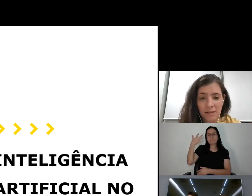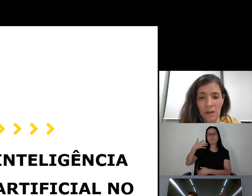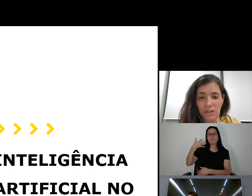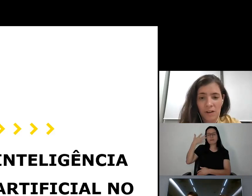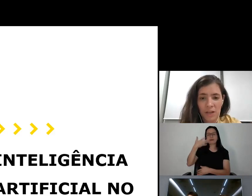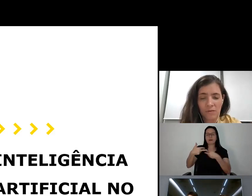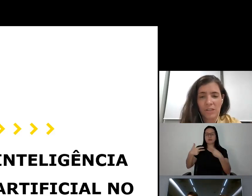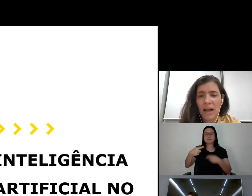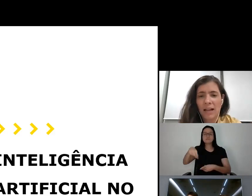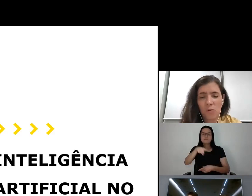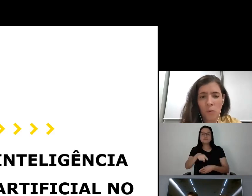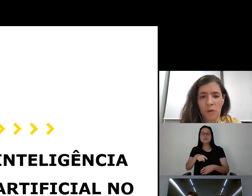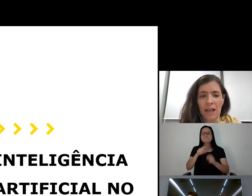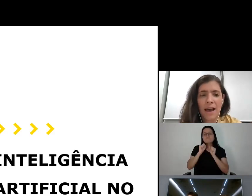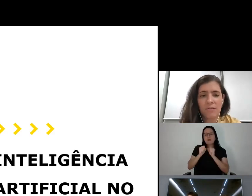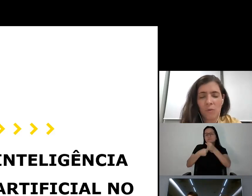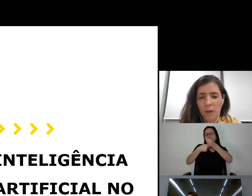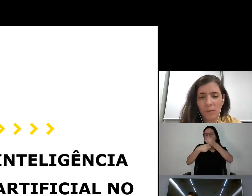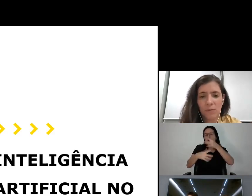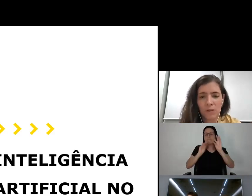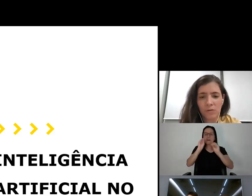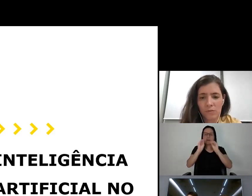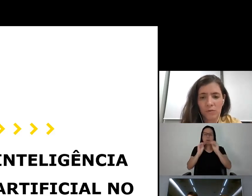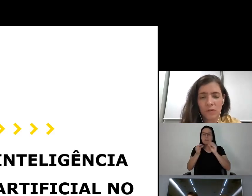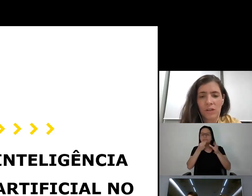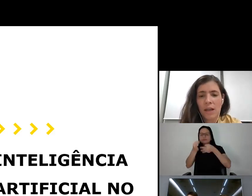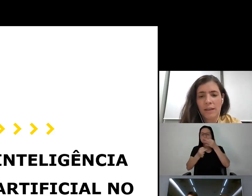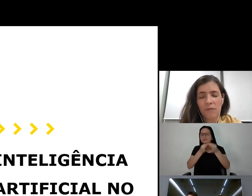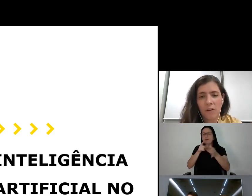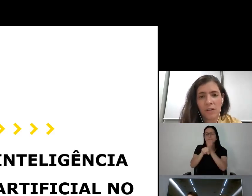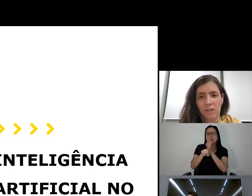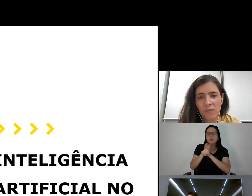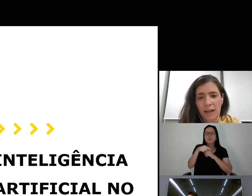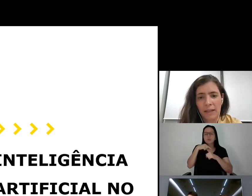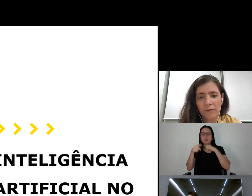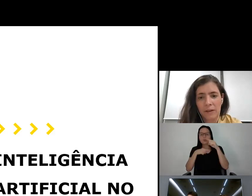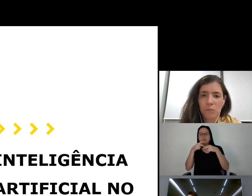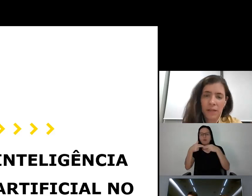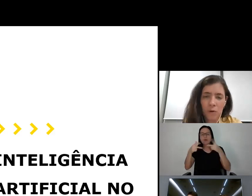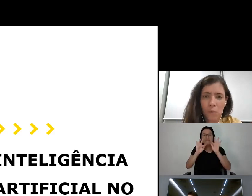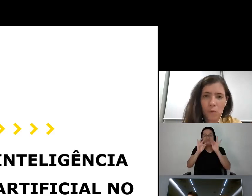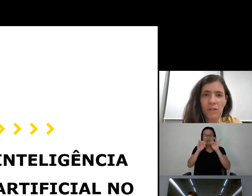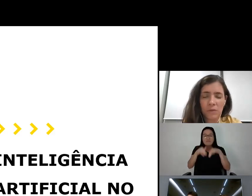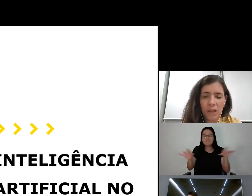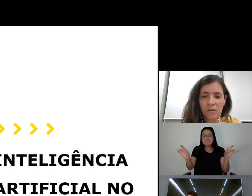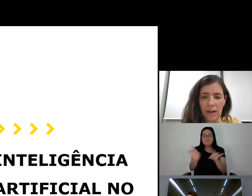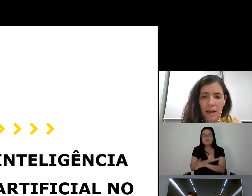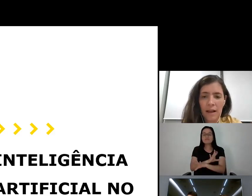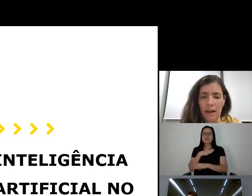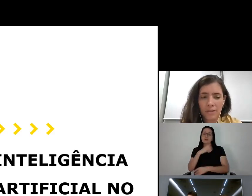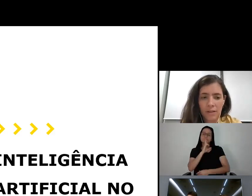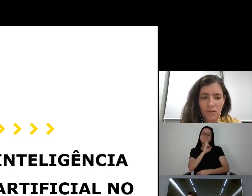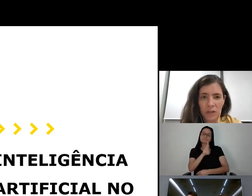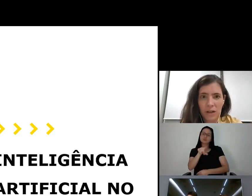vocês participem ativamente no chat, com comentários, com perguntas, com dúvidas, que ao final a gente vamos ler algumas, vamos